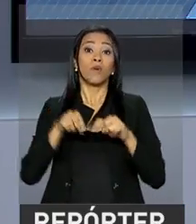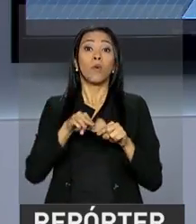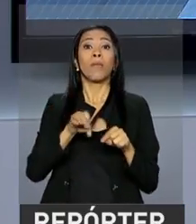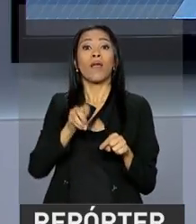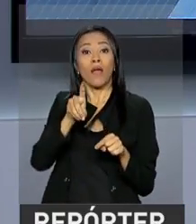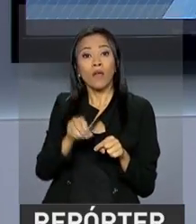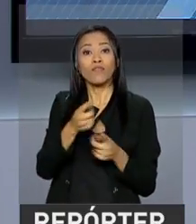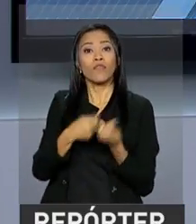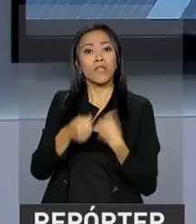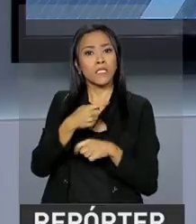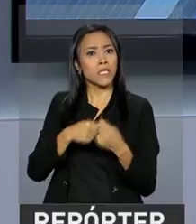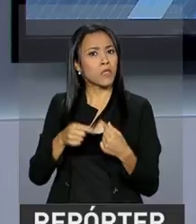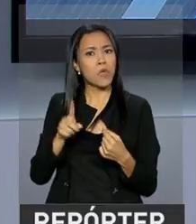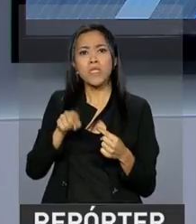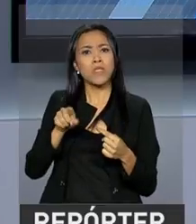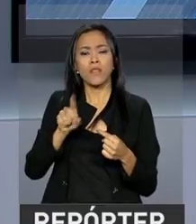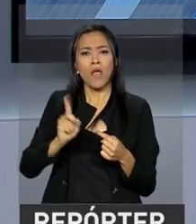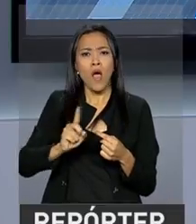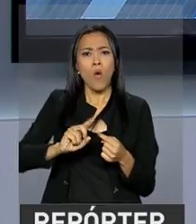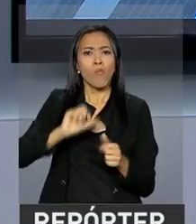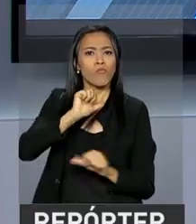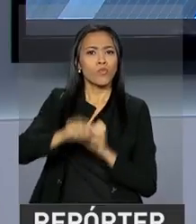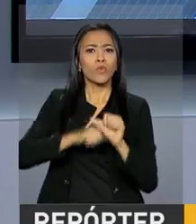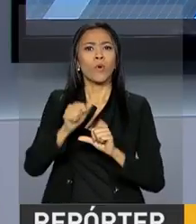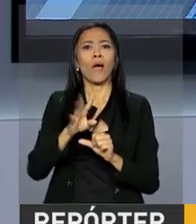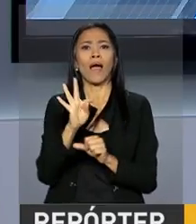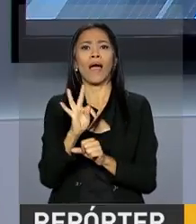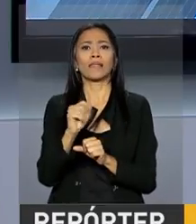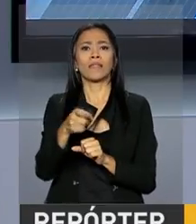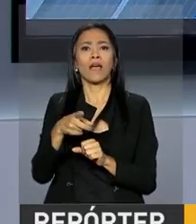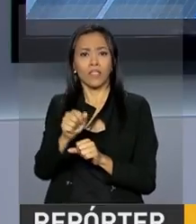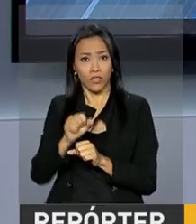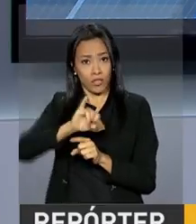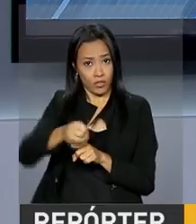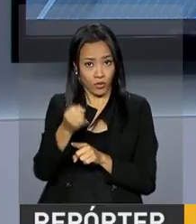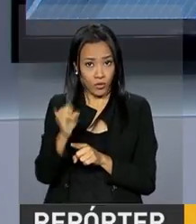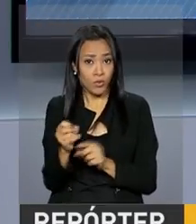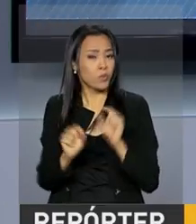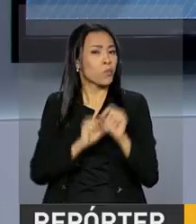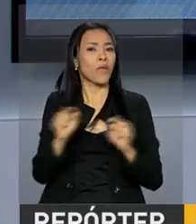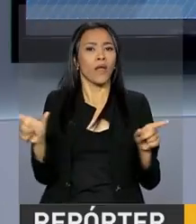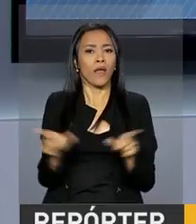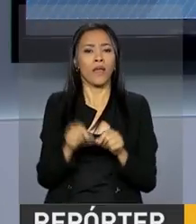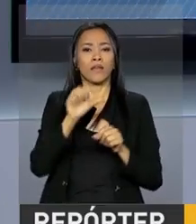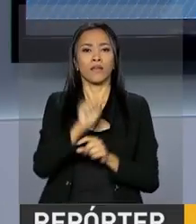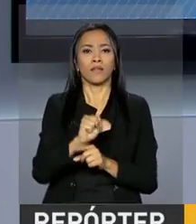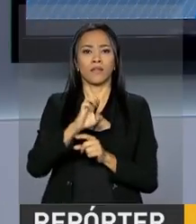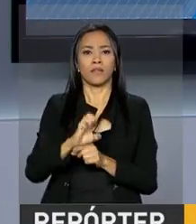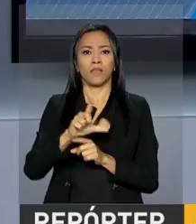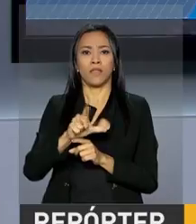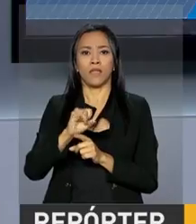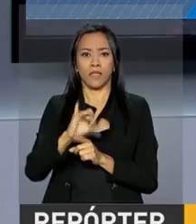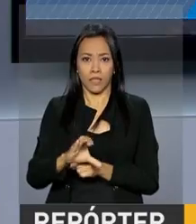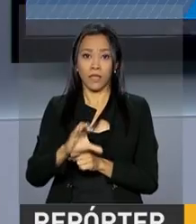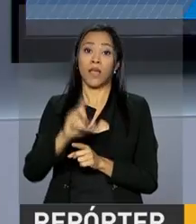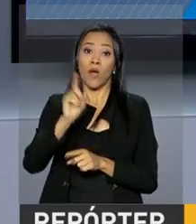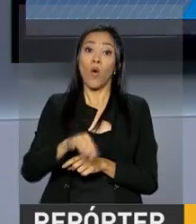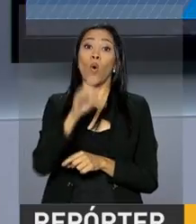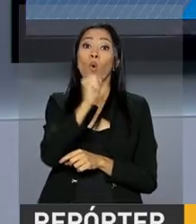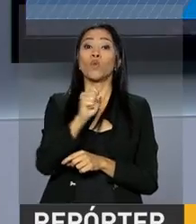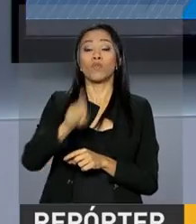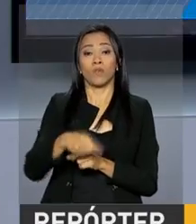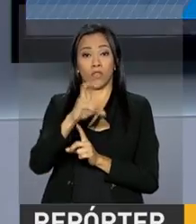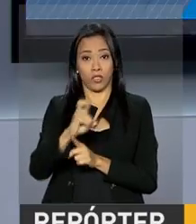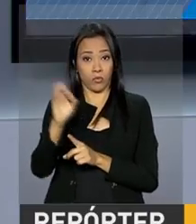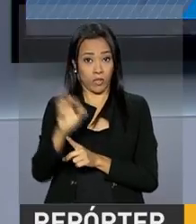financeiro não alterou a previsão para a taxa básica de juros da economia a selic que deve ficar em 8 6 por cento no fim